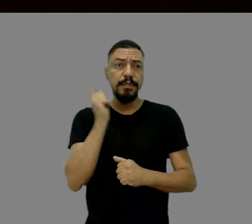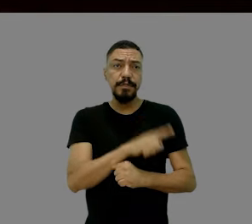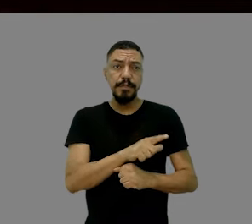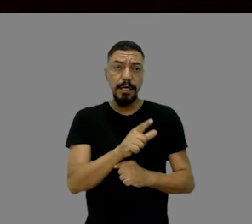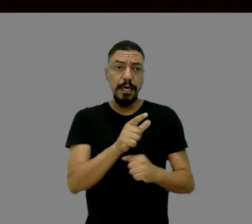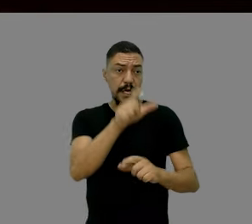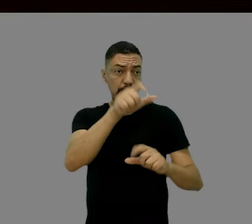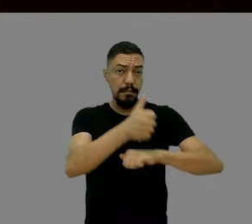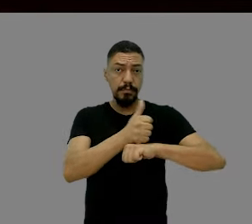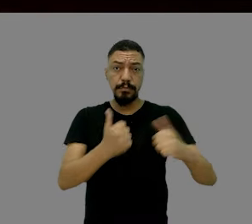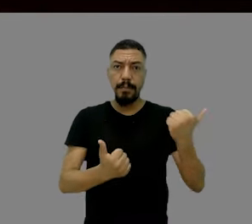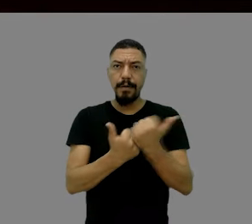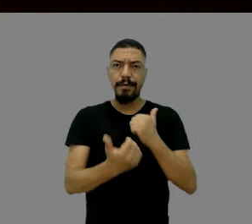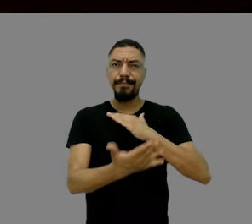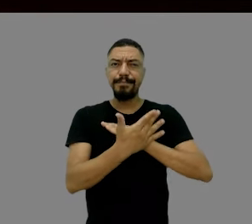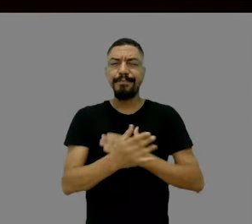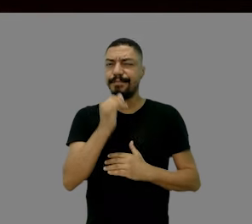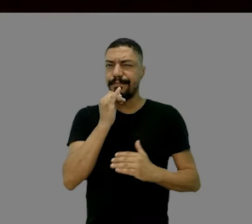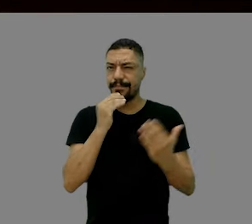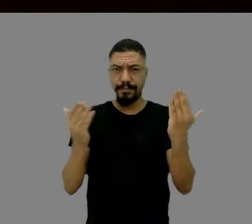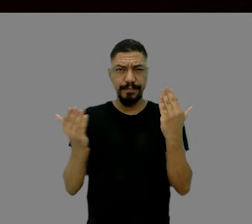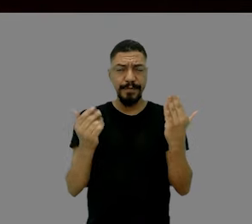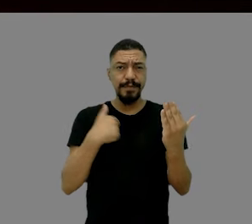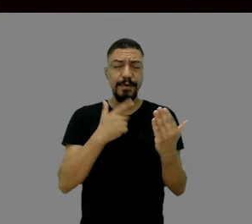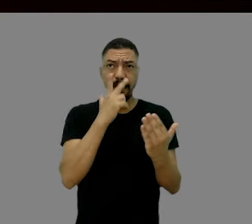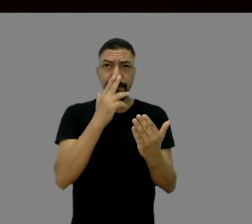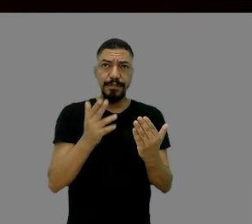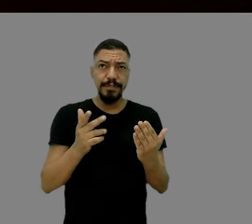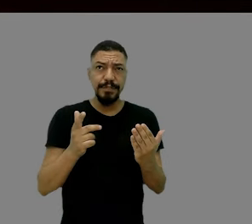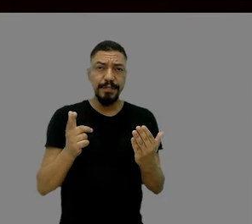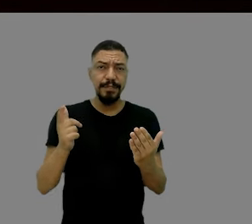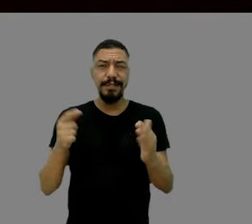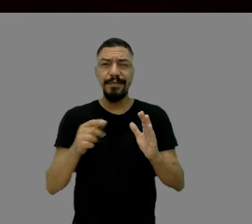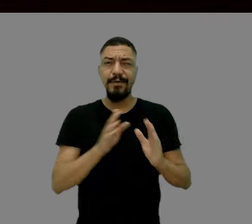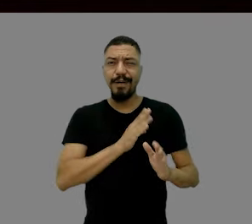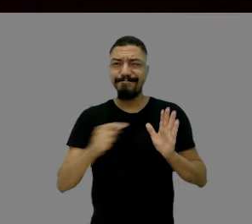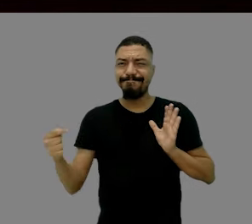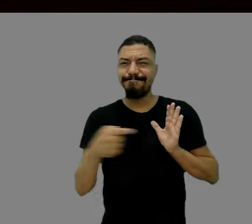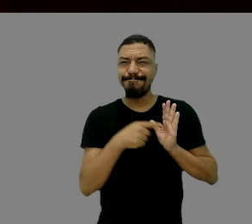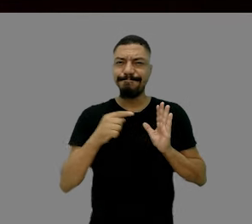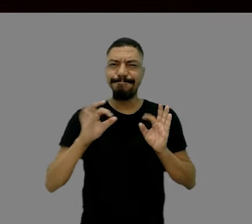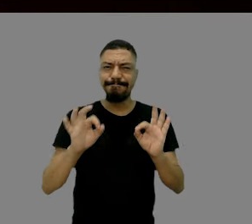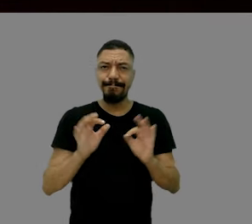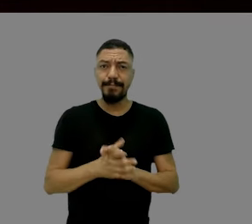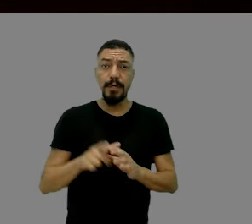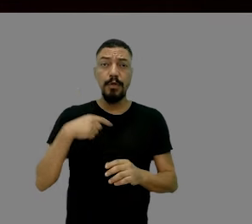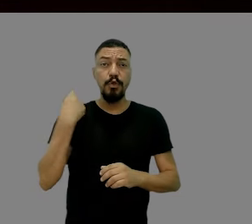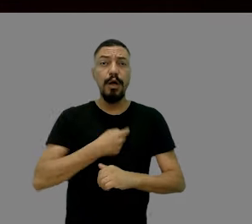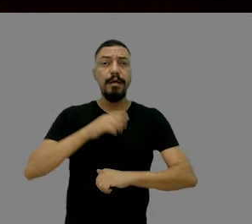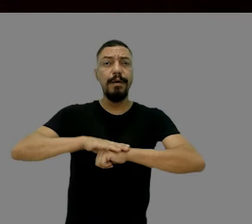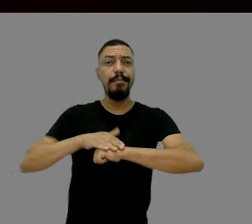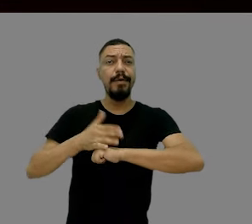tocar o coração de vocês. A gente é artista. A gente fica muito bravo quando